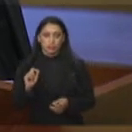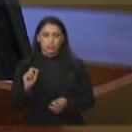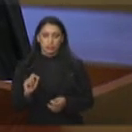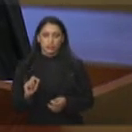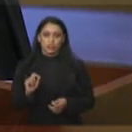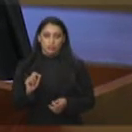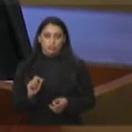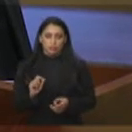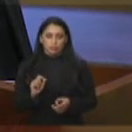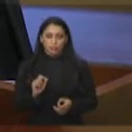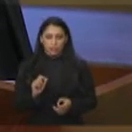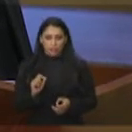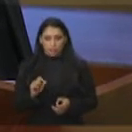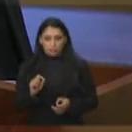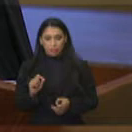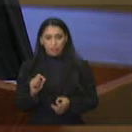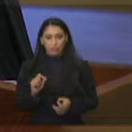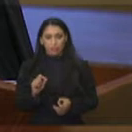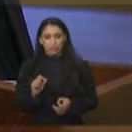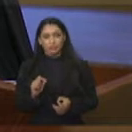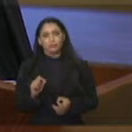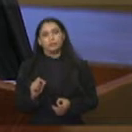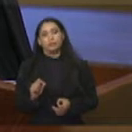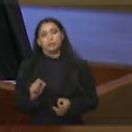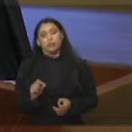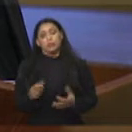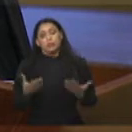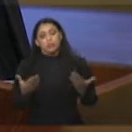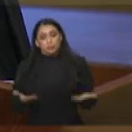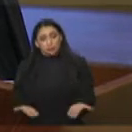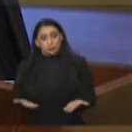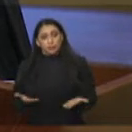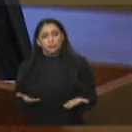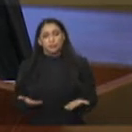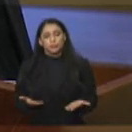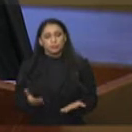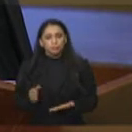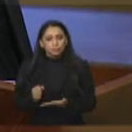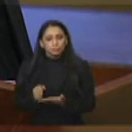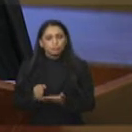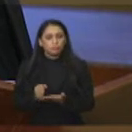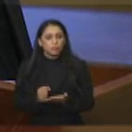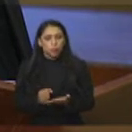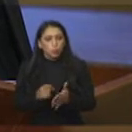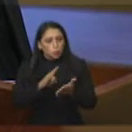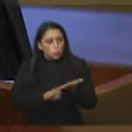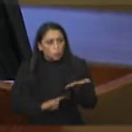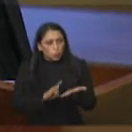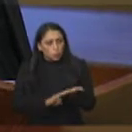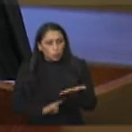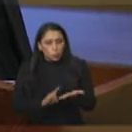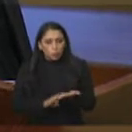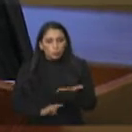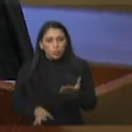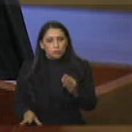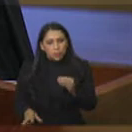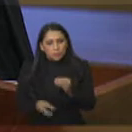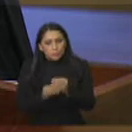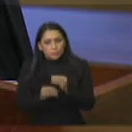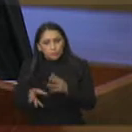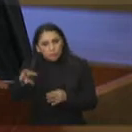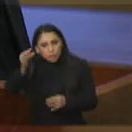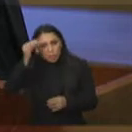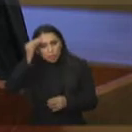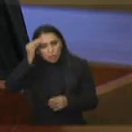7 de 2020, emitido pelo DENATRAN em favor da ABIN, documentos que contribuem para a compreensão